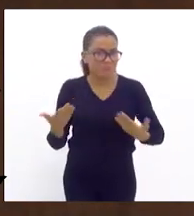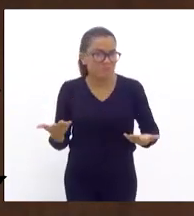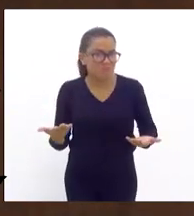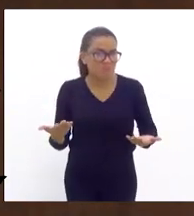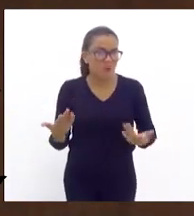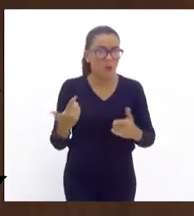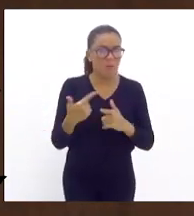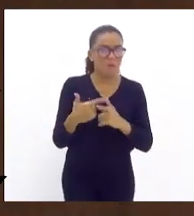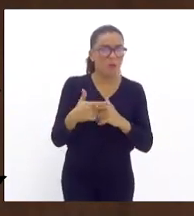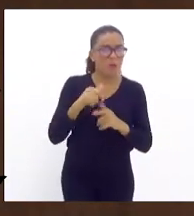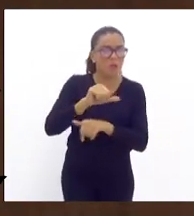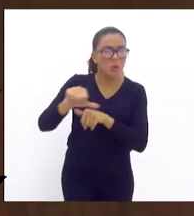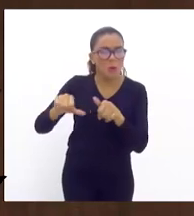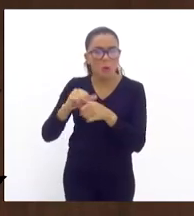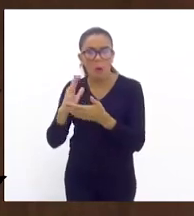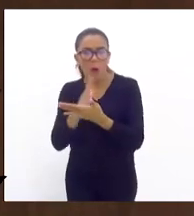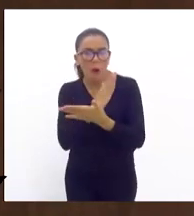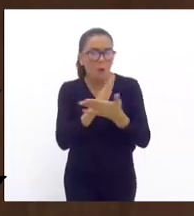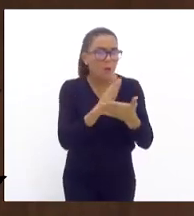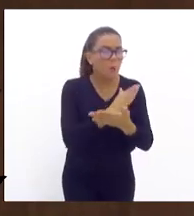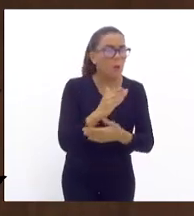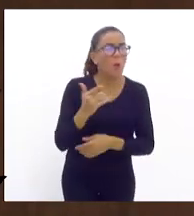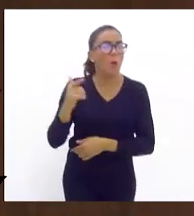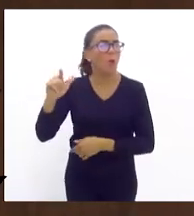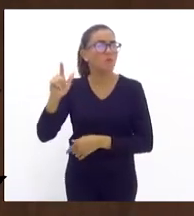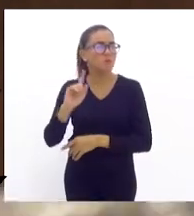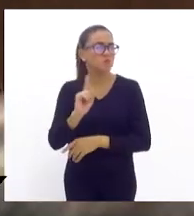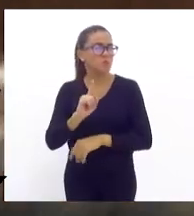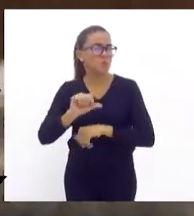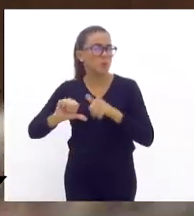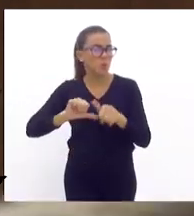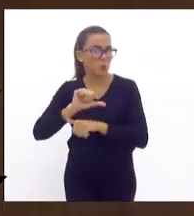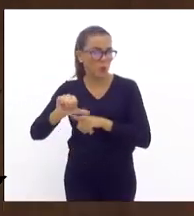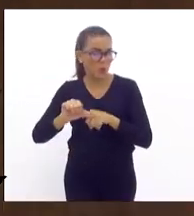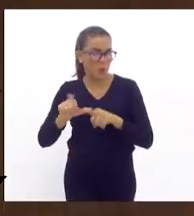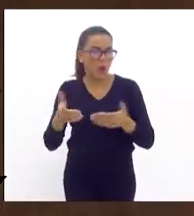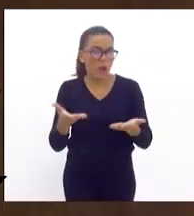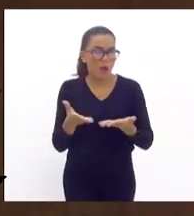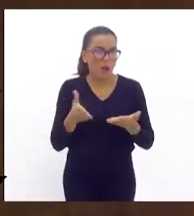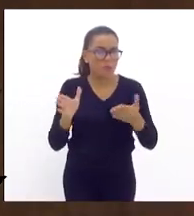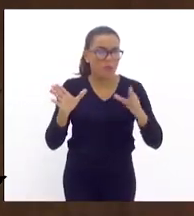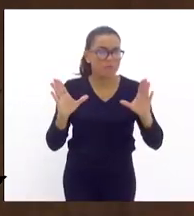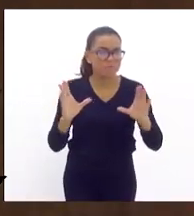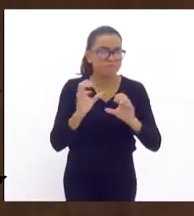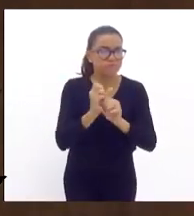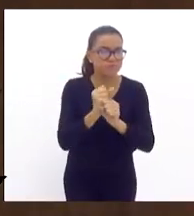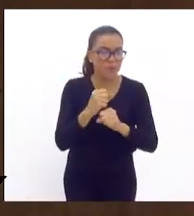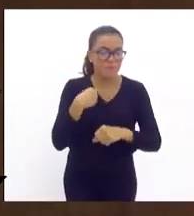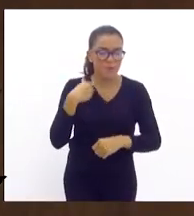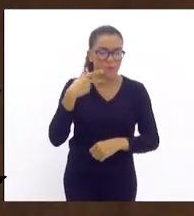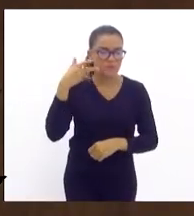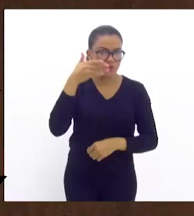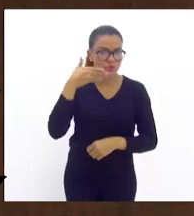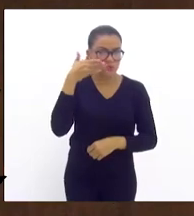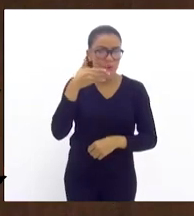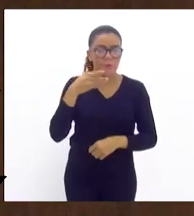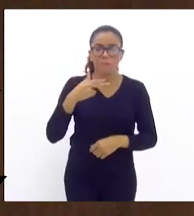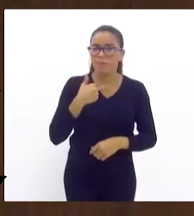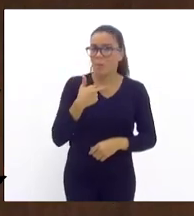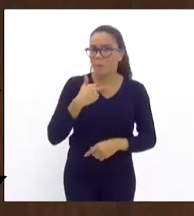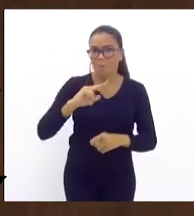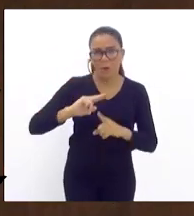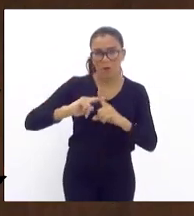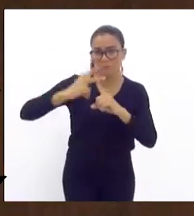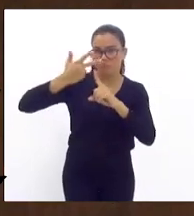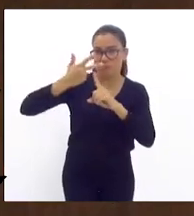qual é o critério, já perguntei no dia. Então, basicamente, para encerrar, a questão é essa. Não pode haver aumento de tarifa, a